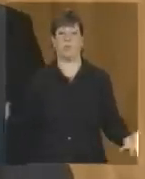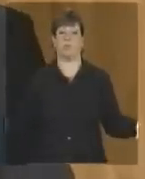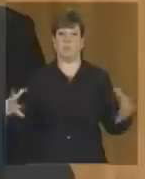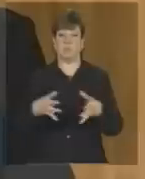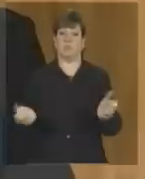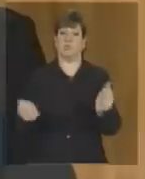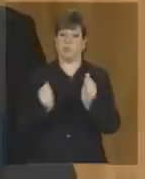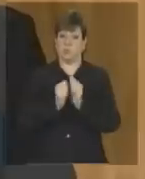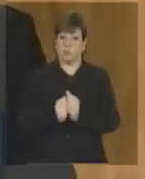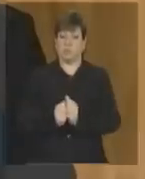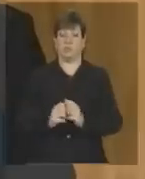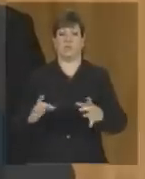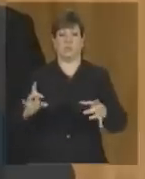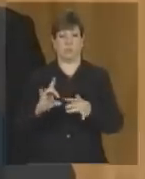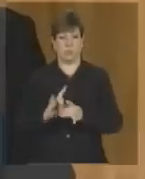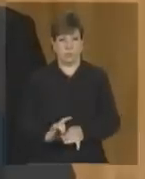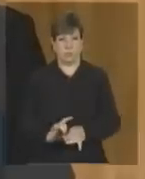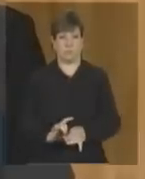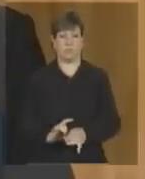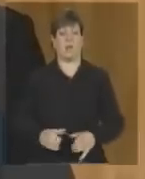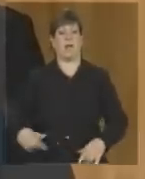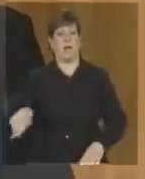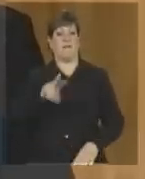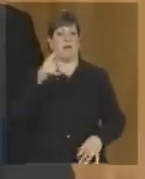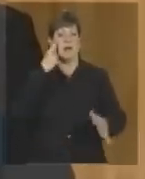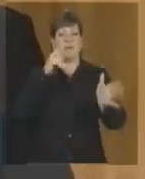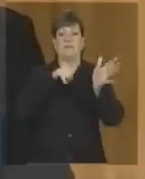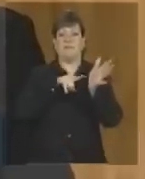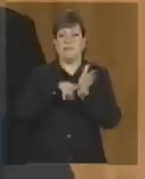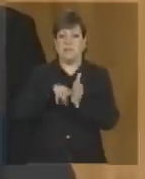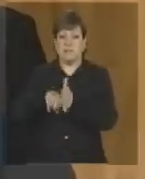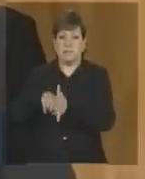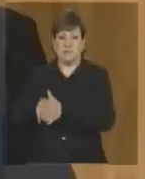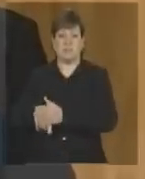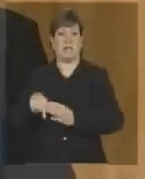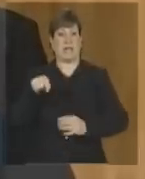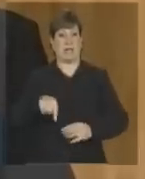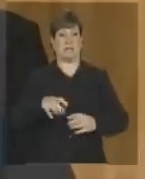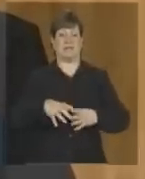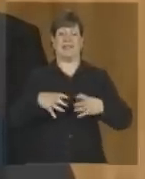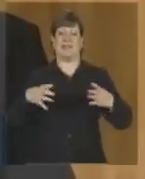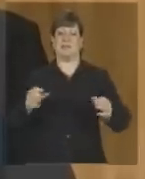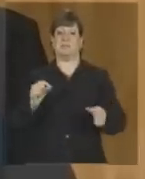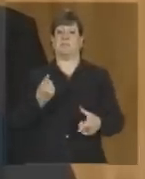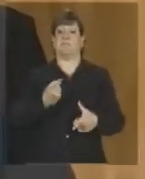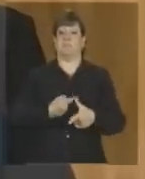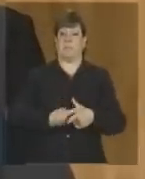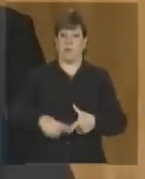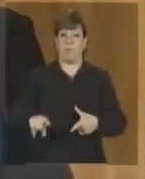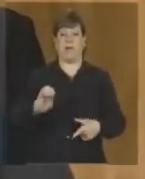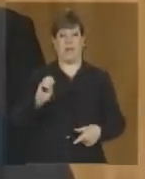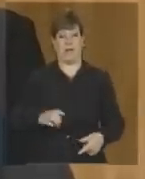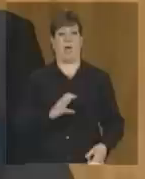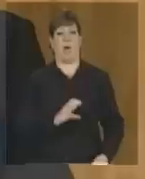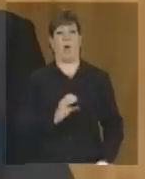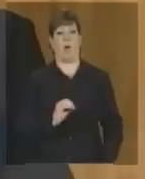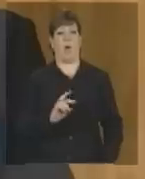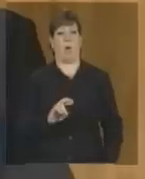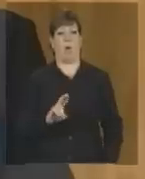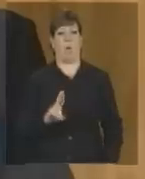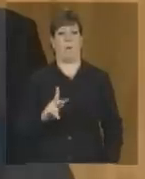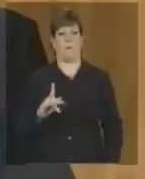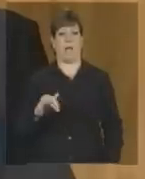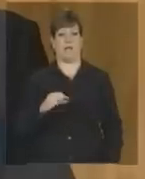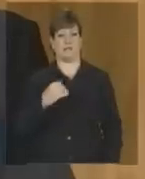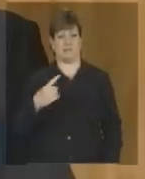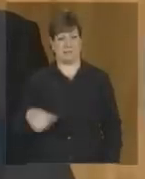juntos eles vão investigar esse grande problema que é a corrupção e